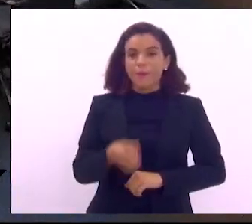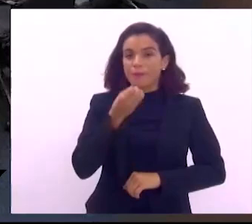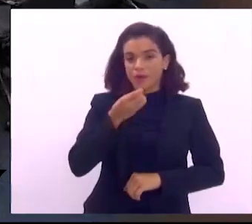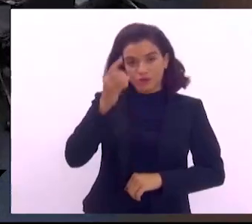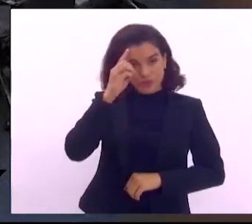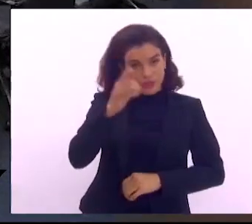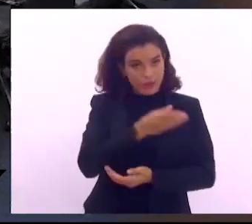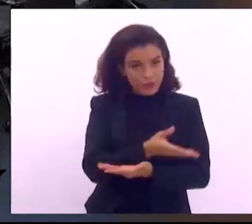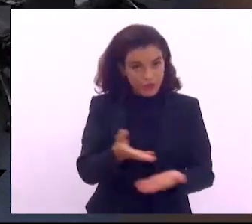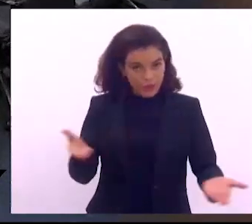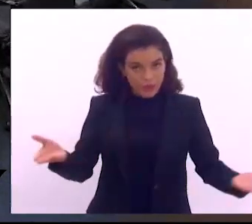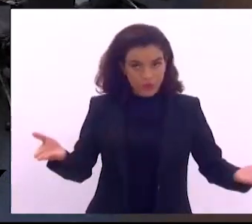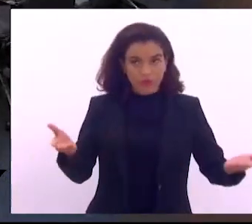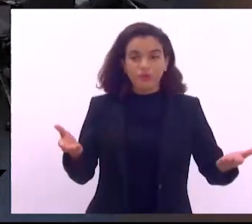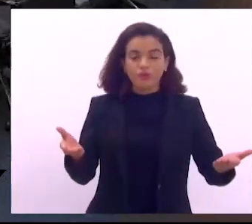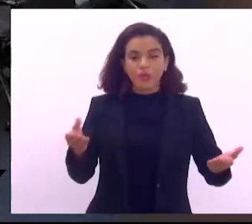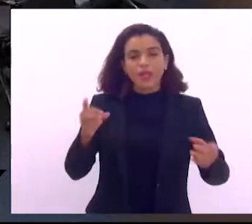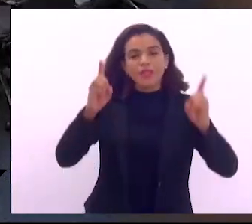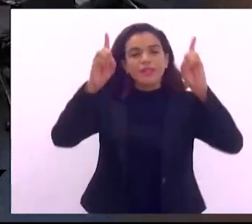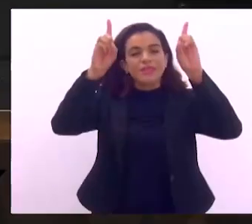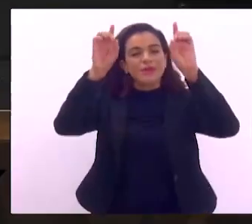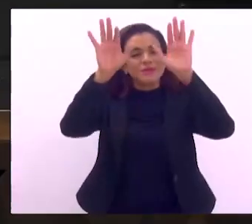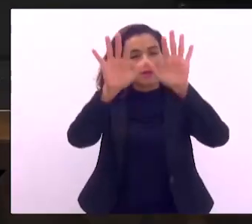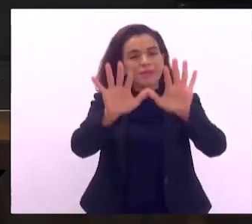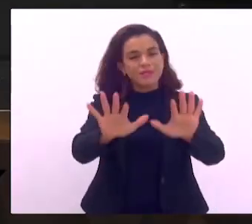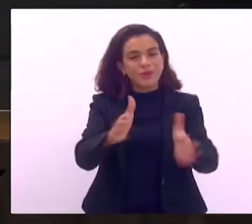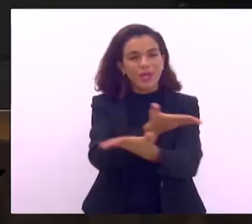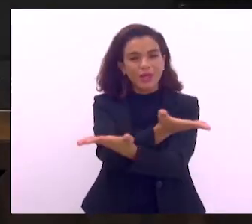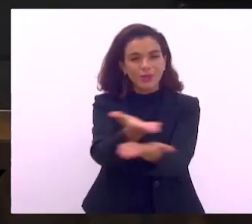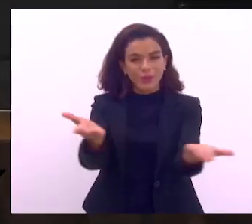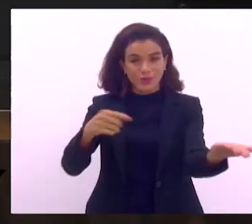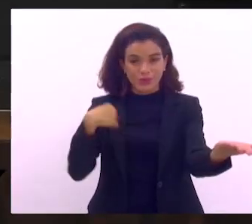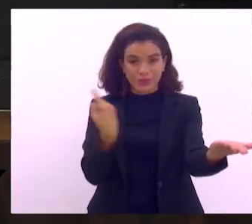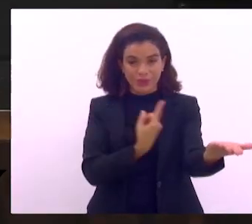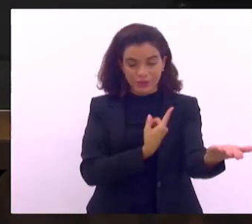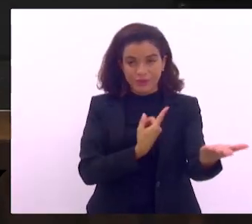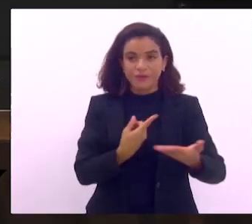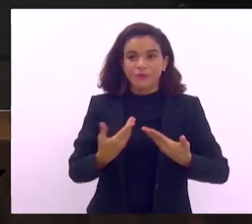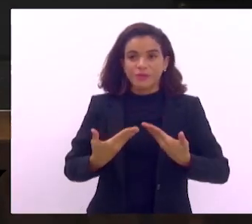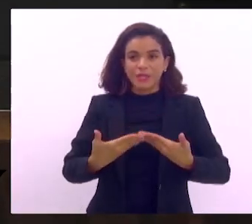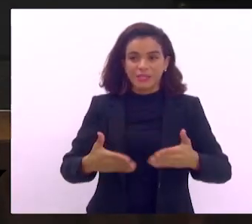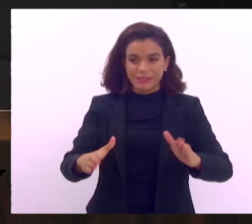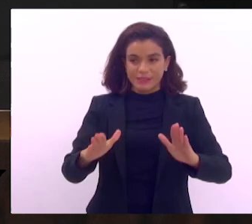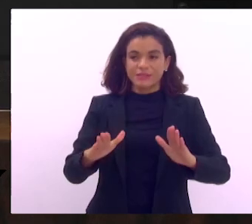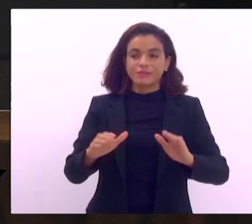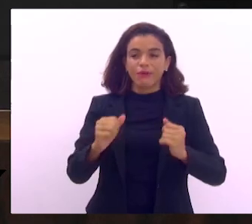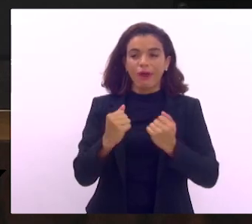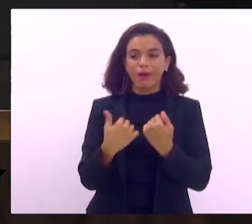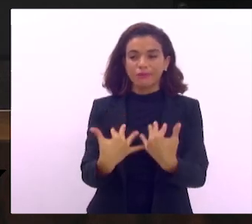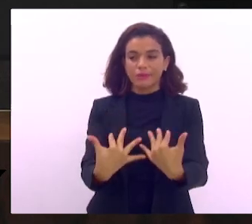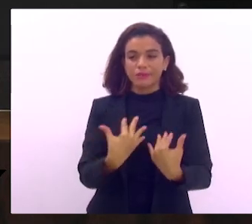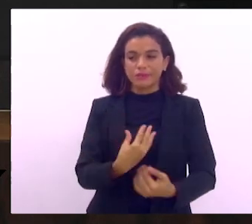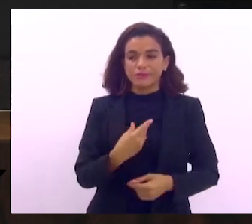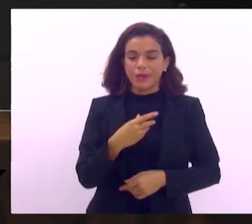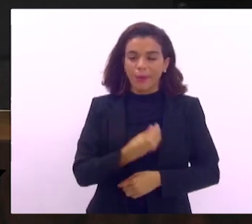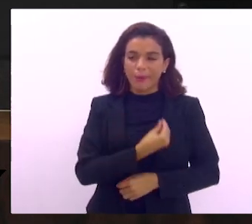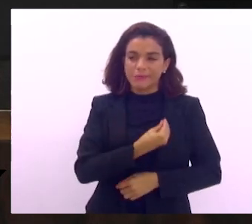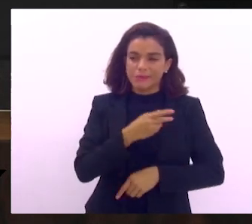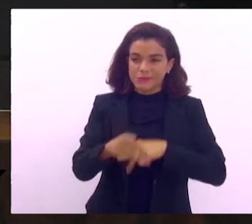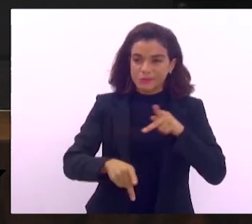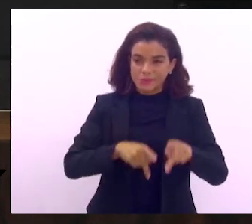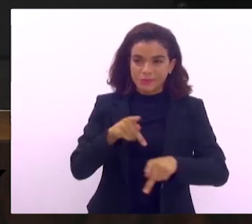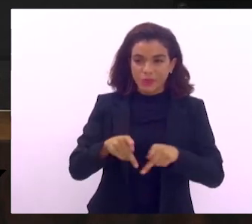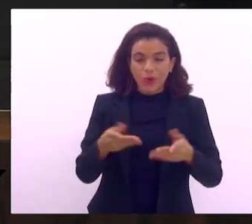dia a todos. Deus abençoe a todos nós. Vamos dar início à nossa audiência pública do